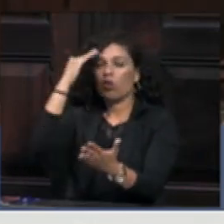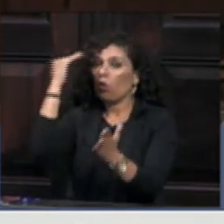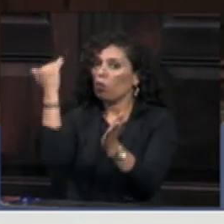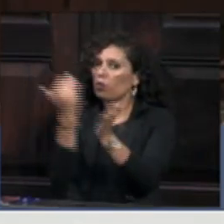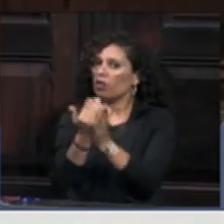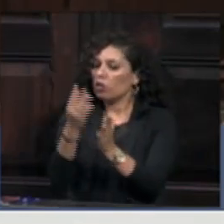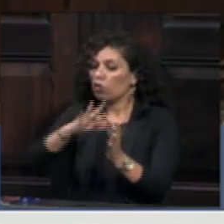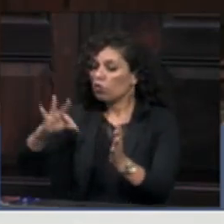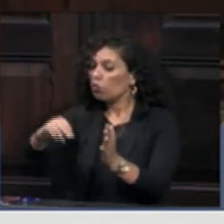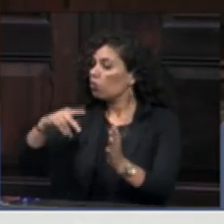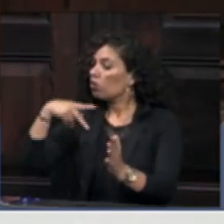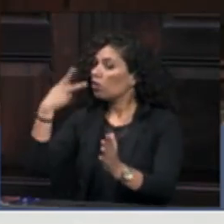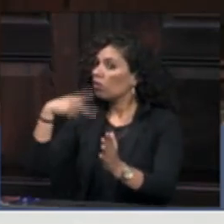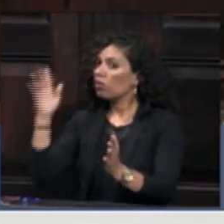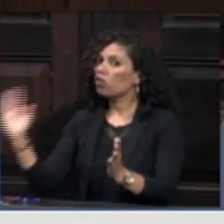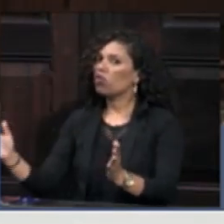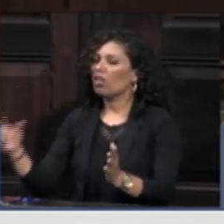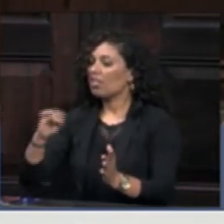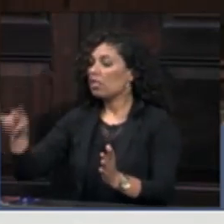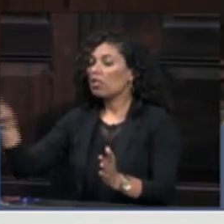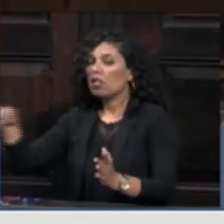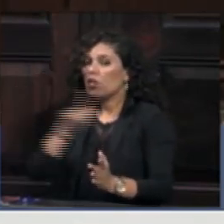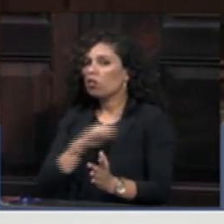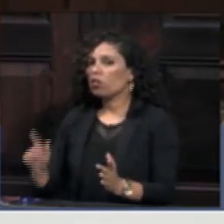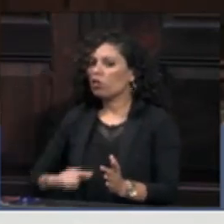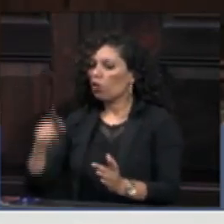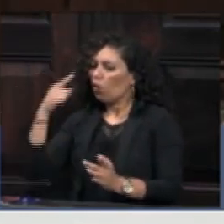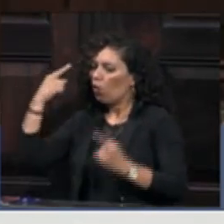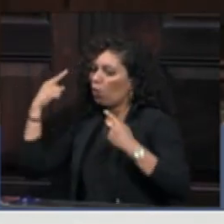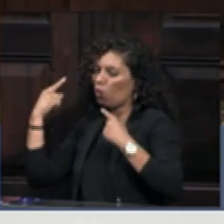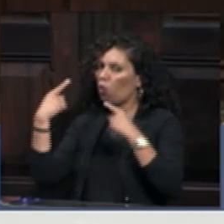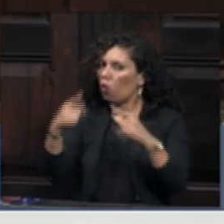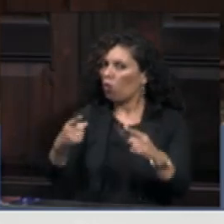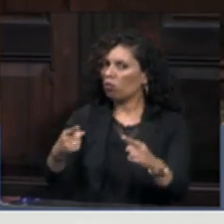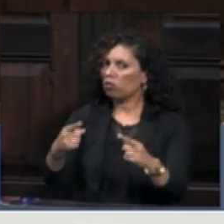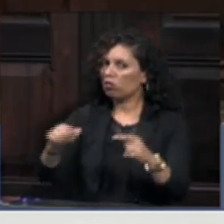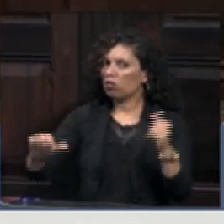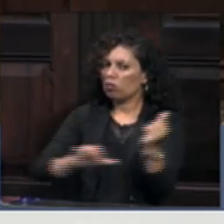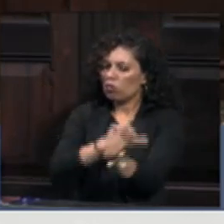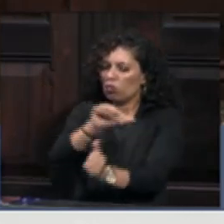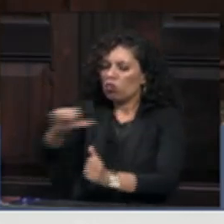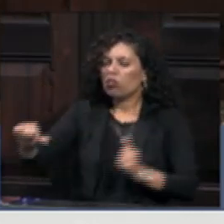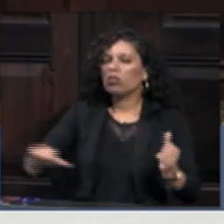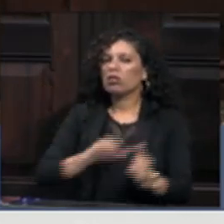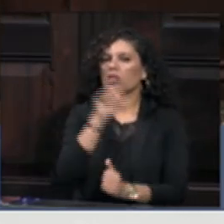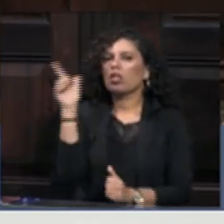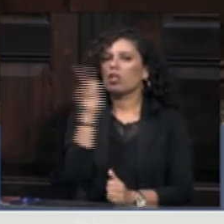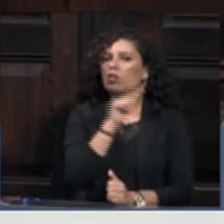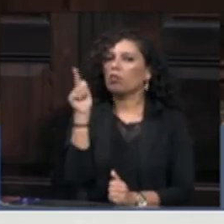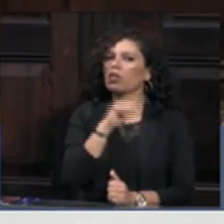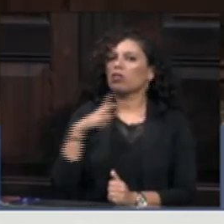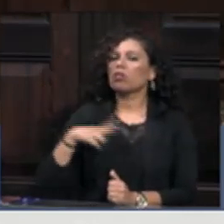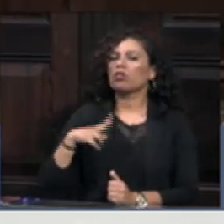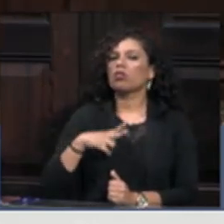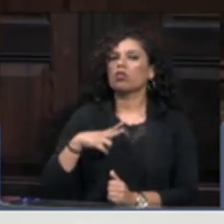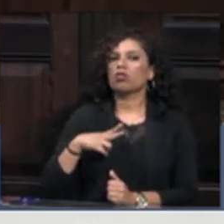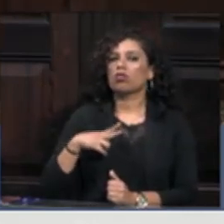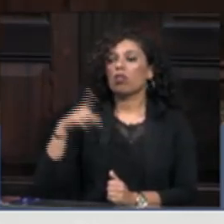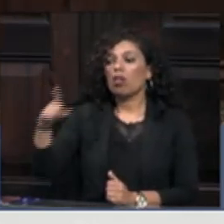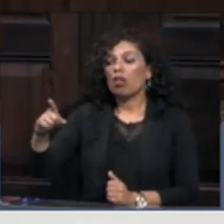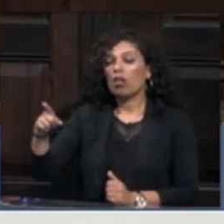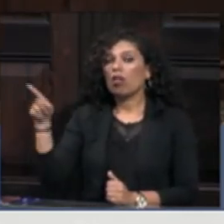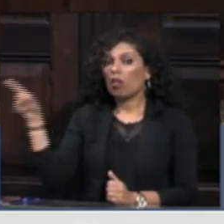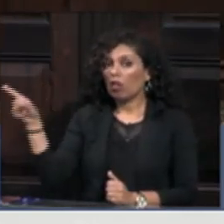comprometeu. Se ele é contra verdadeiramente a privatização da SEDAI, ele tem